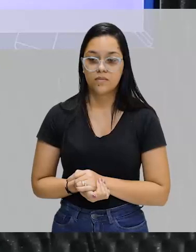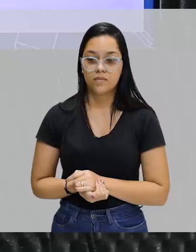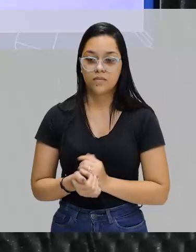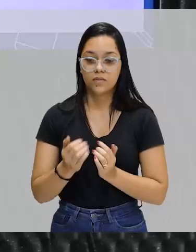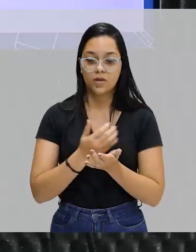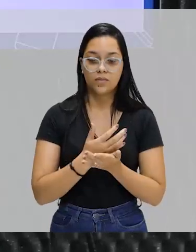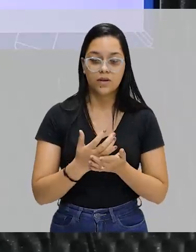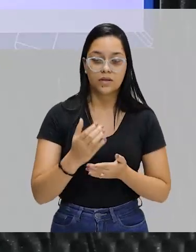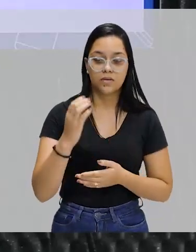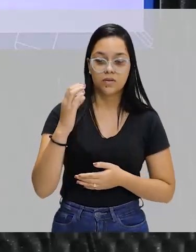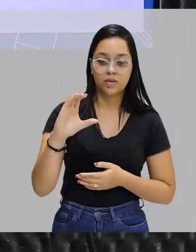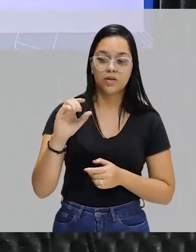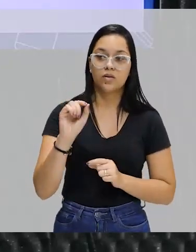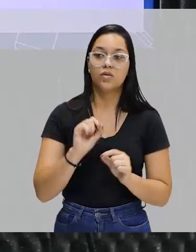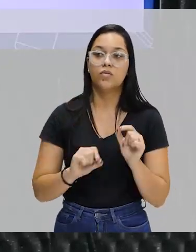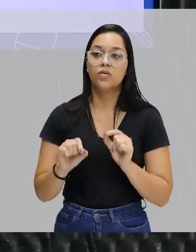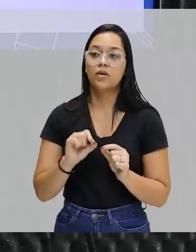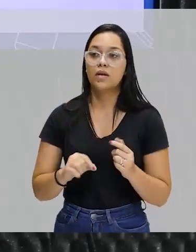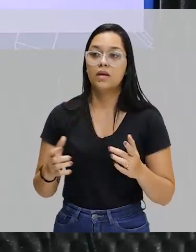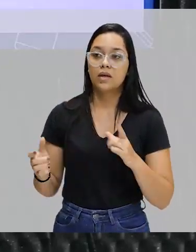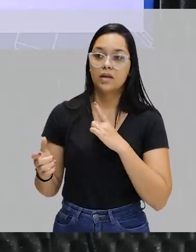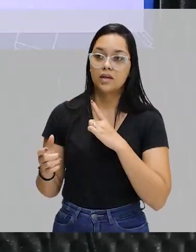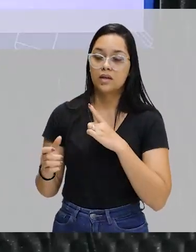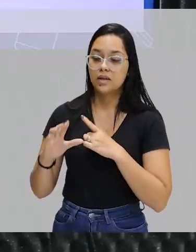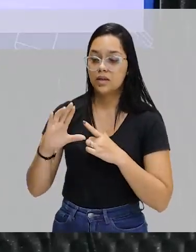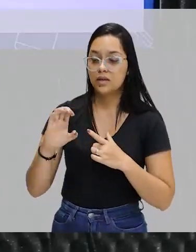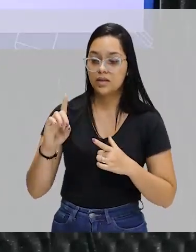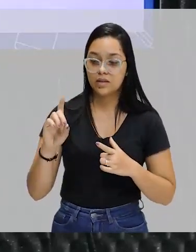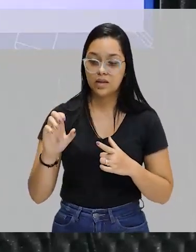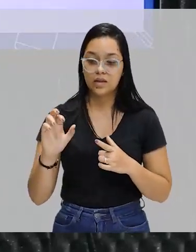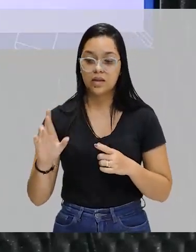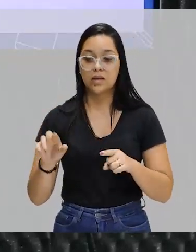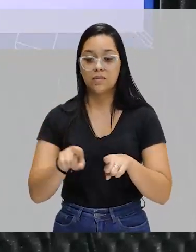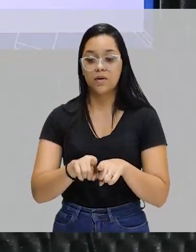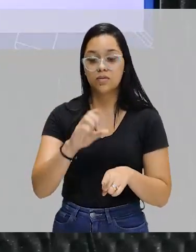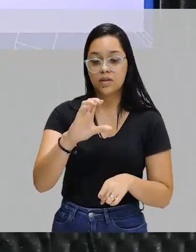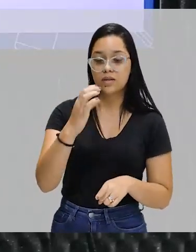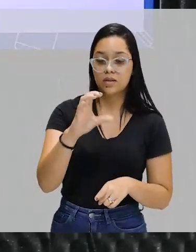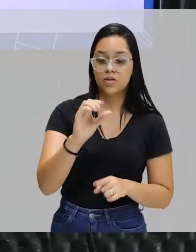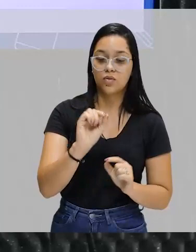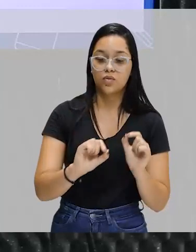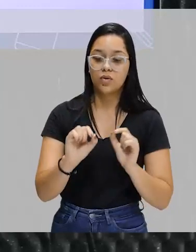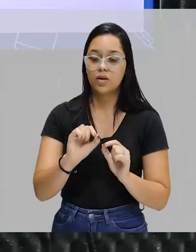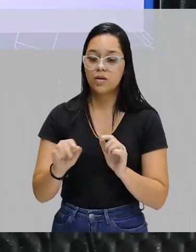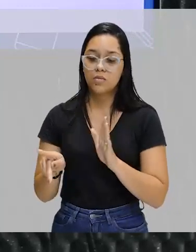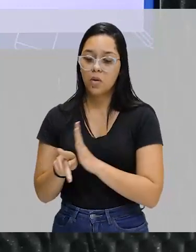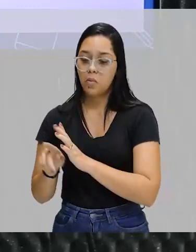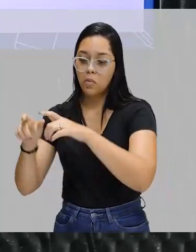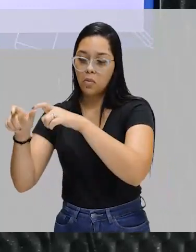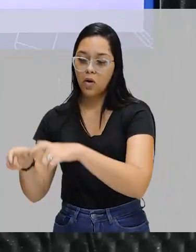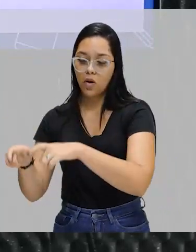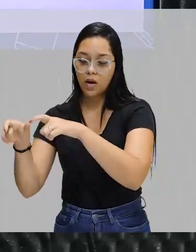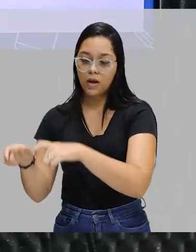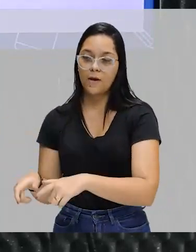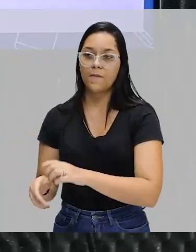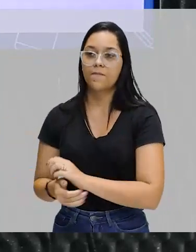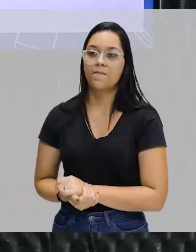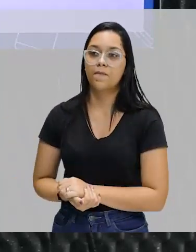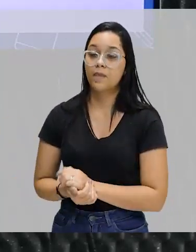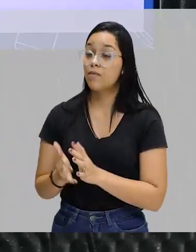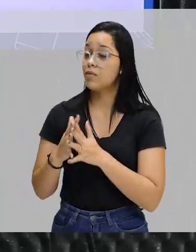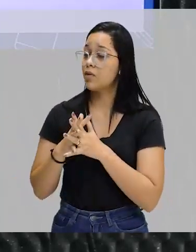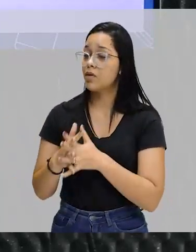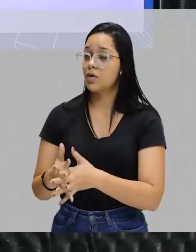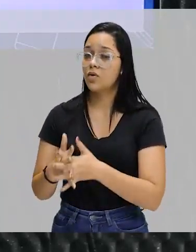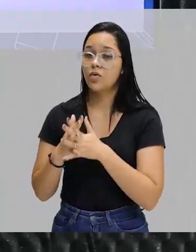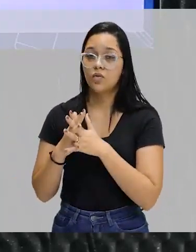começa com C, seria no sentido de ceder. E sessão com C cedilha seria uma repartição, um local. Tá? Então, não